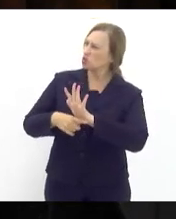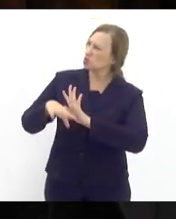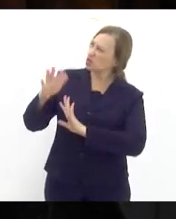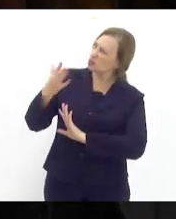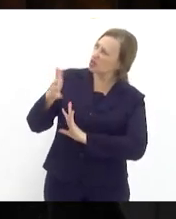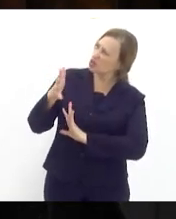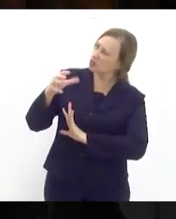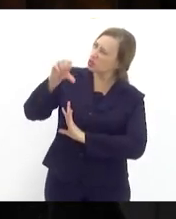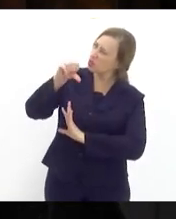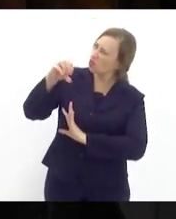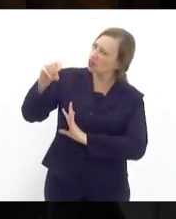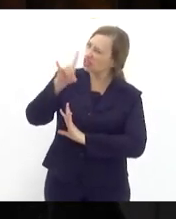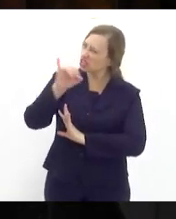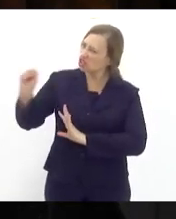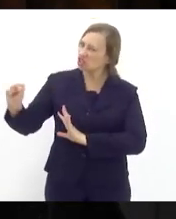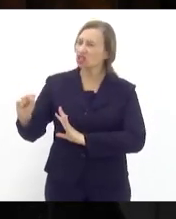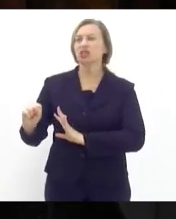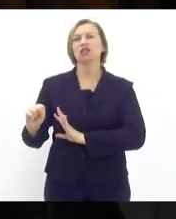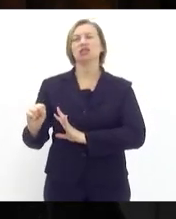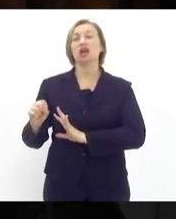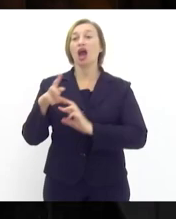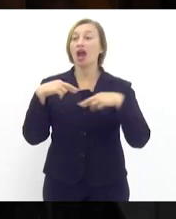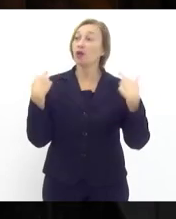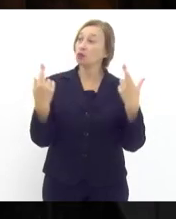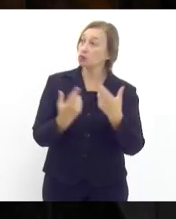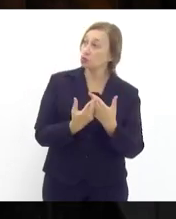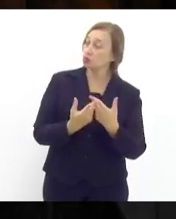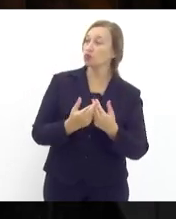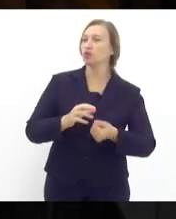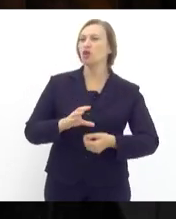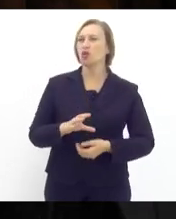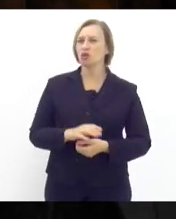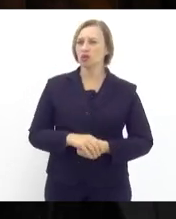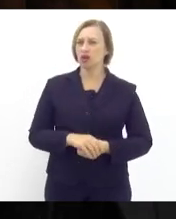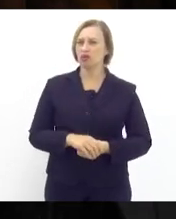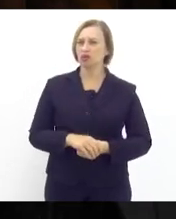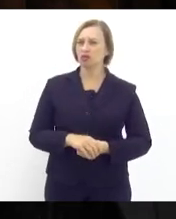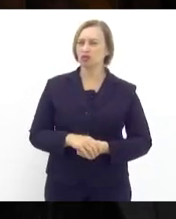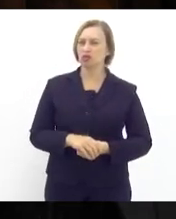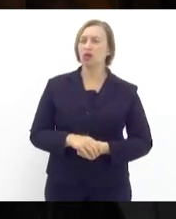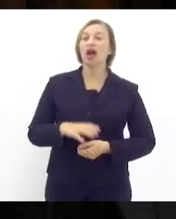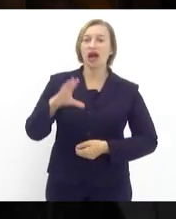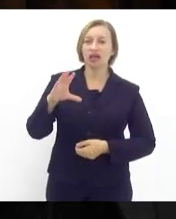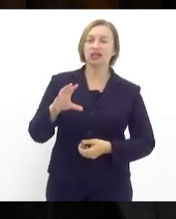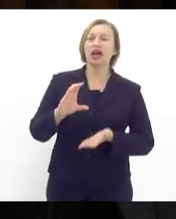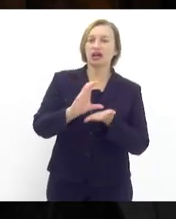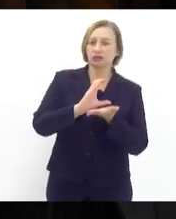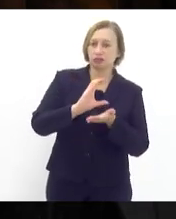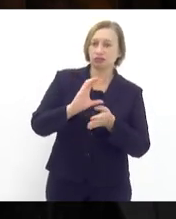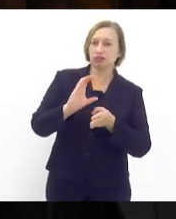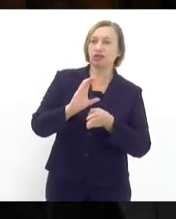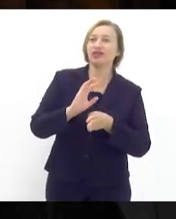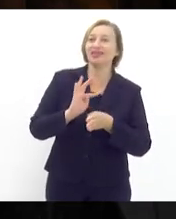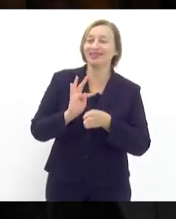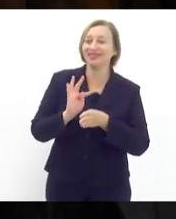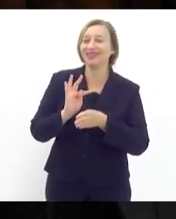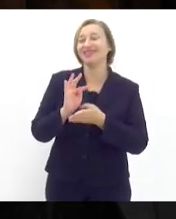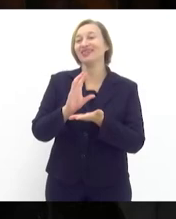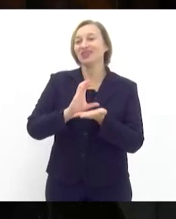90 dias a reunião do cosúdio do conselho dos governadores